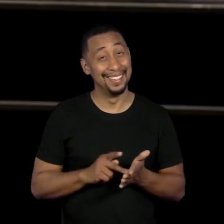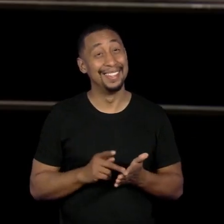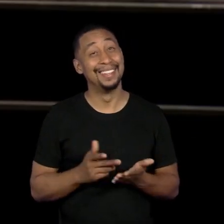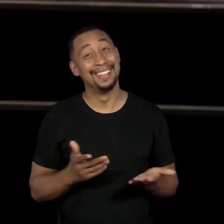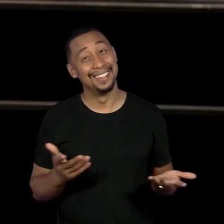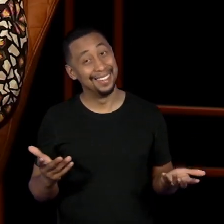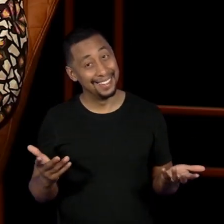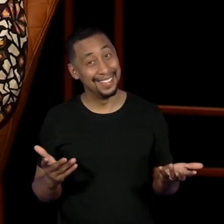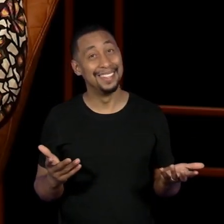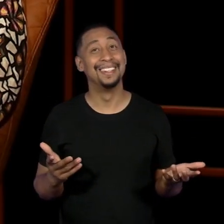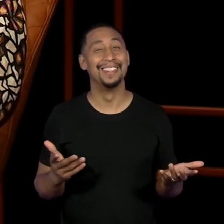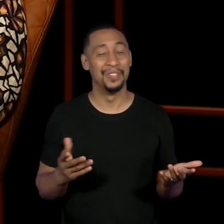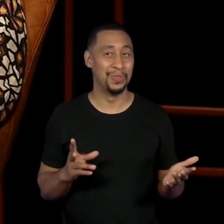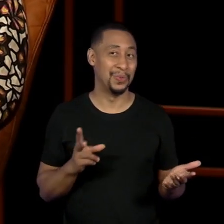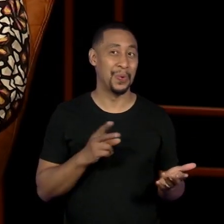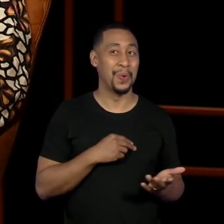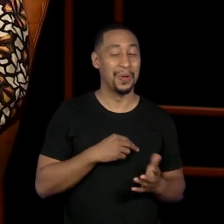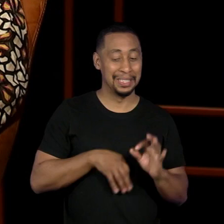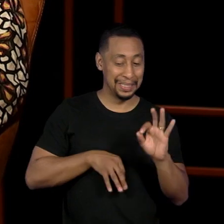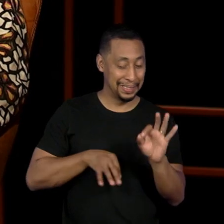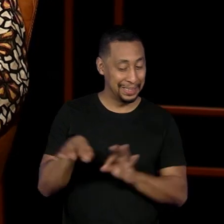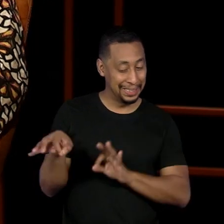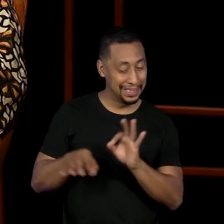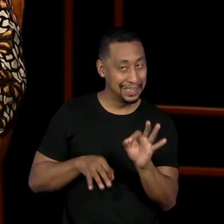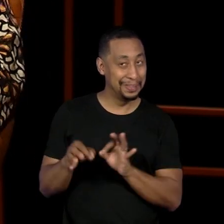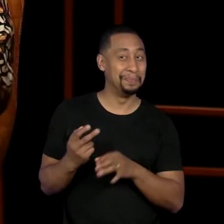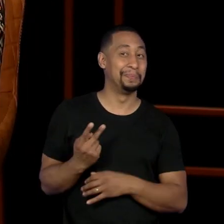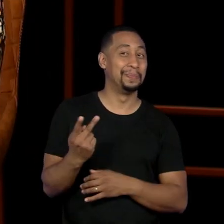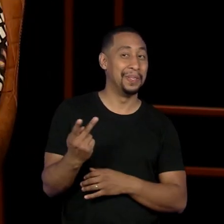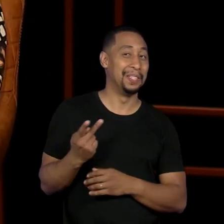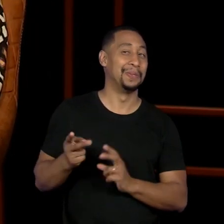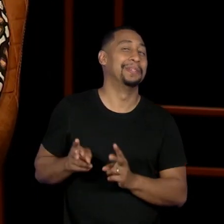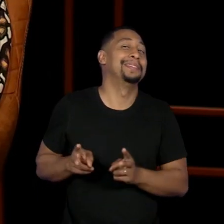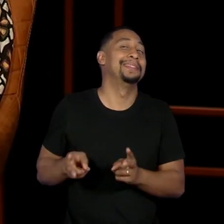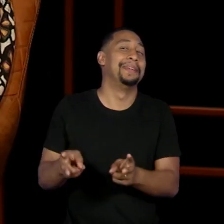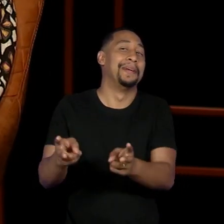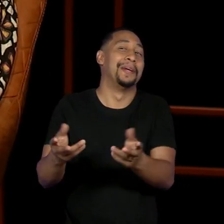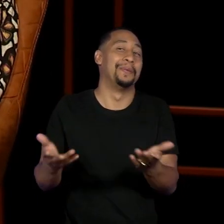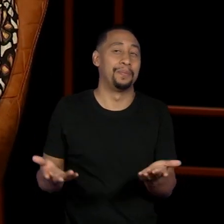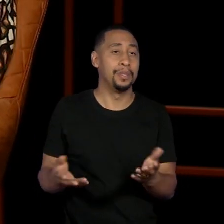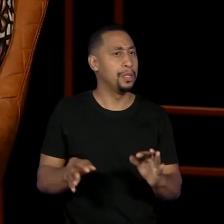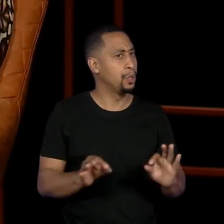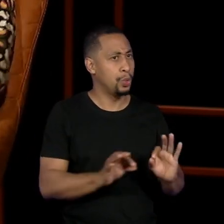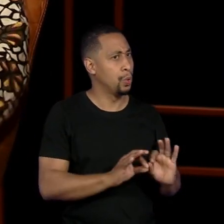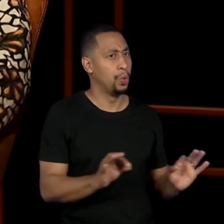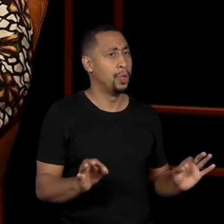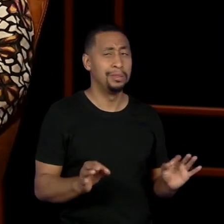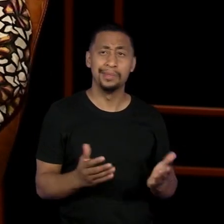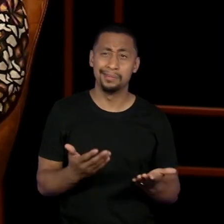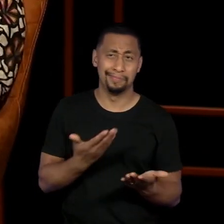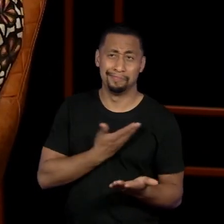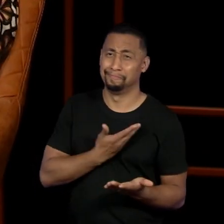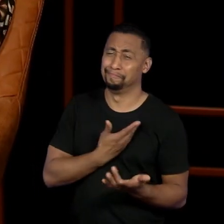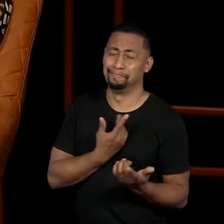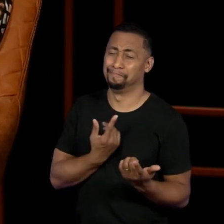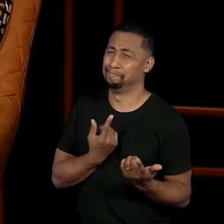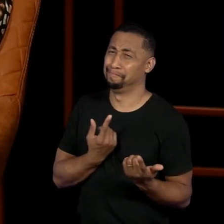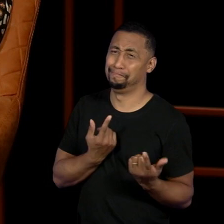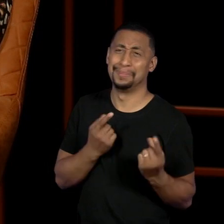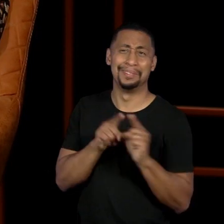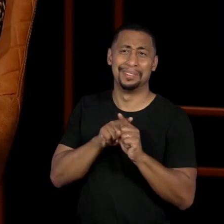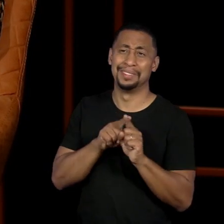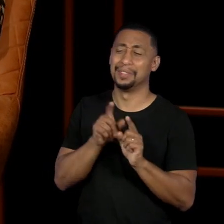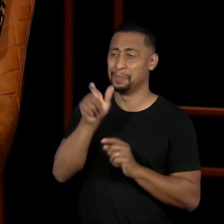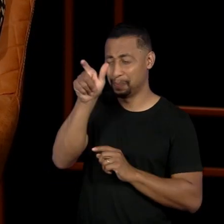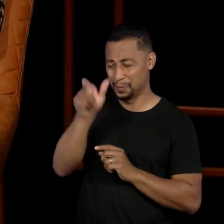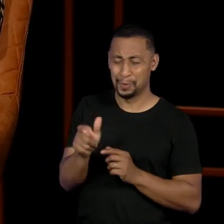Tenho planos para nós, como sempre. Que ótimo. Suami, querida, é um parceirão, um músico